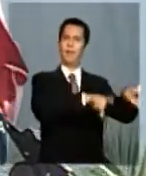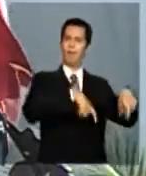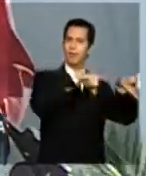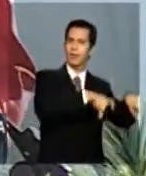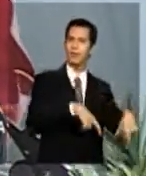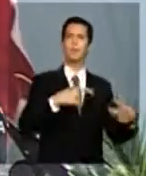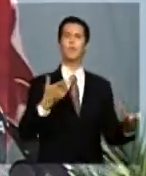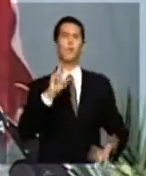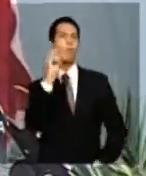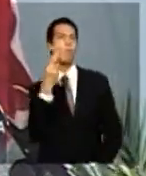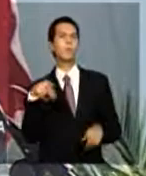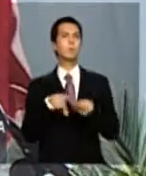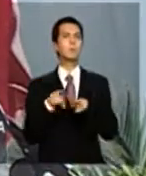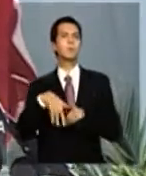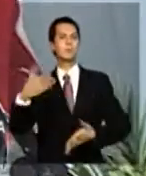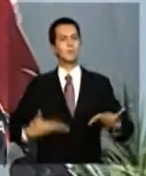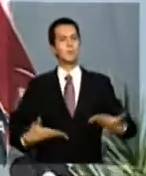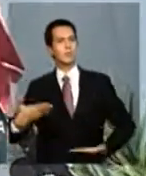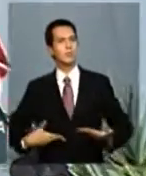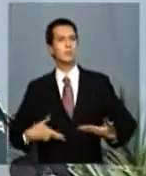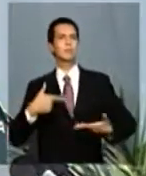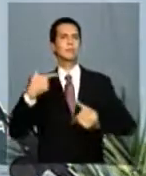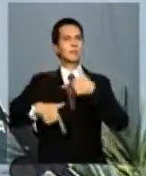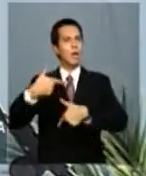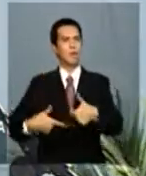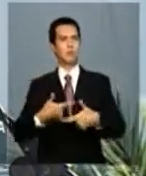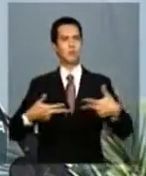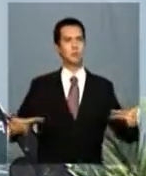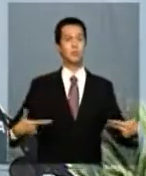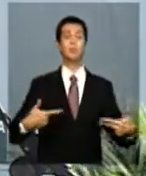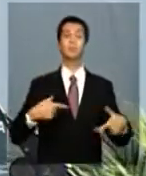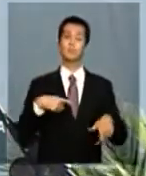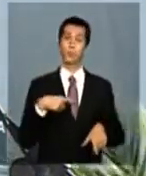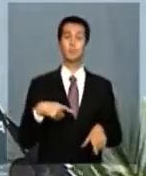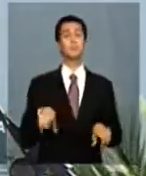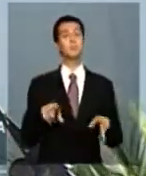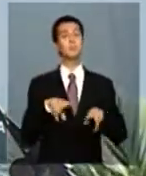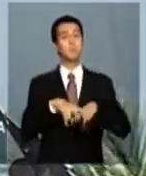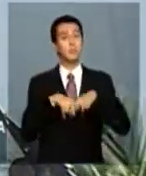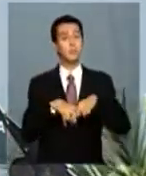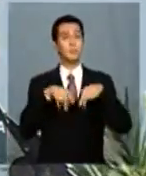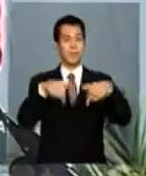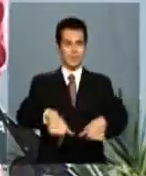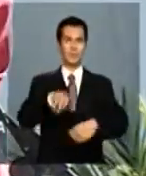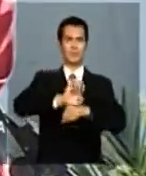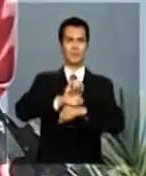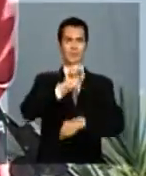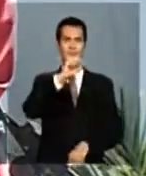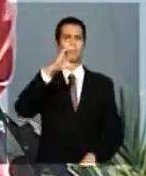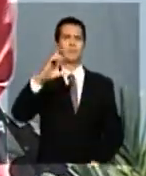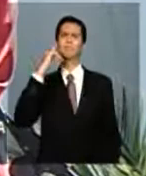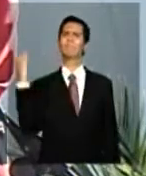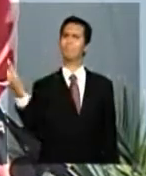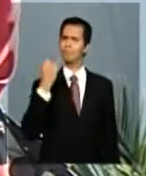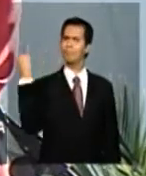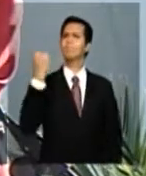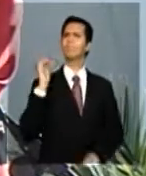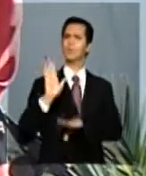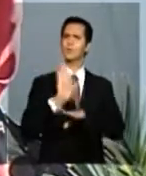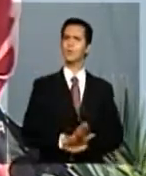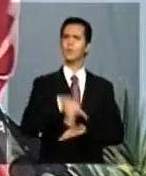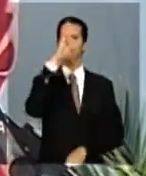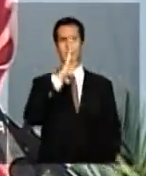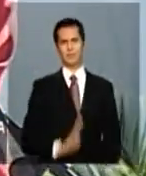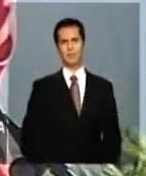quanto da prestação de serviços. E eu queria dizer que Santa Catarina é muito importante para o Brasil. É